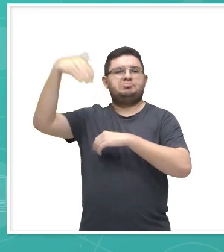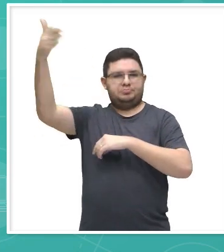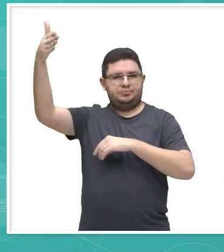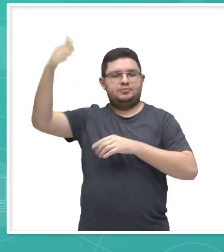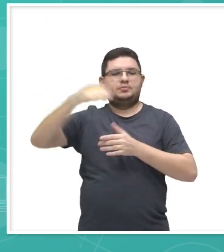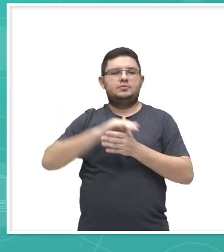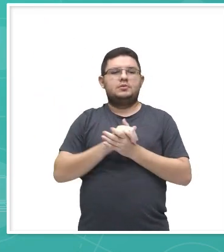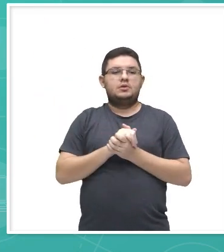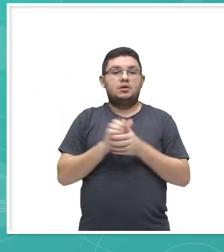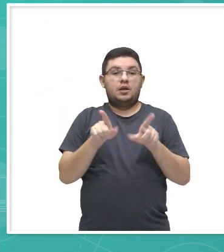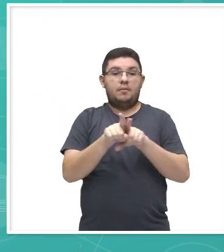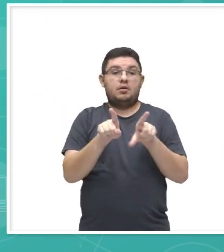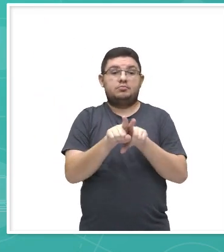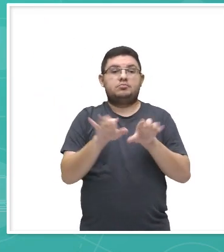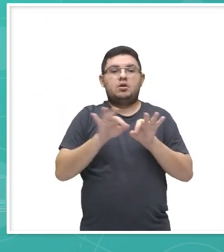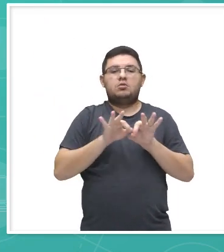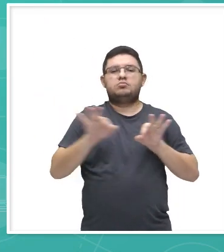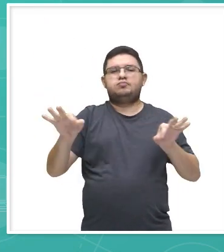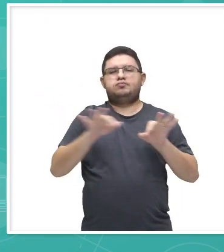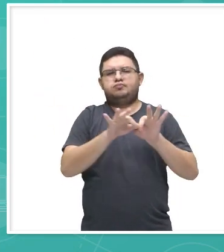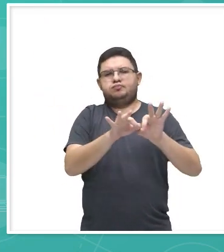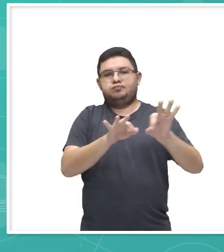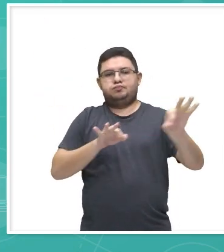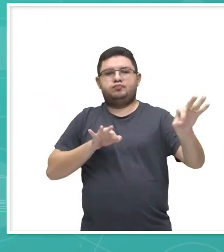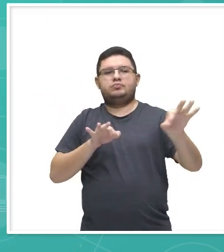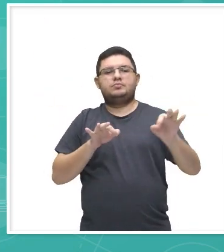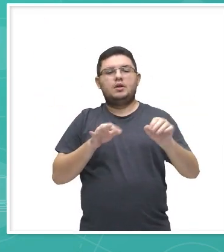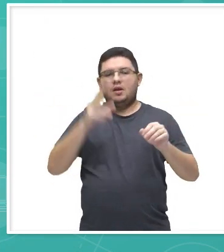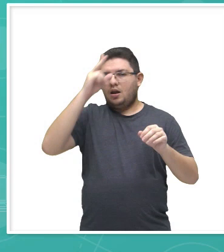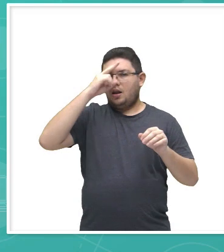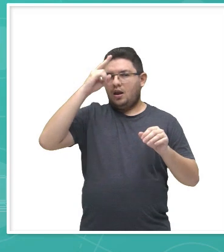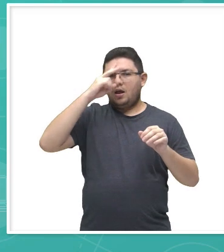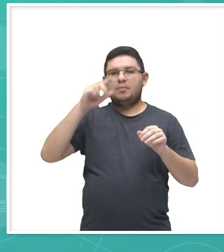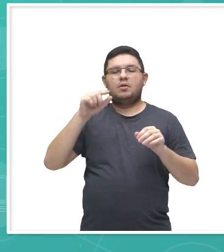já observa, olha, lá a gente viu minifúndio, aqui a gente já